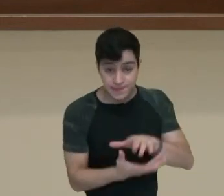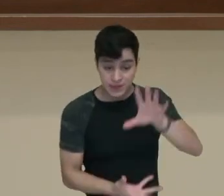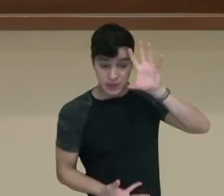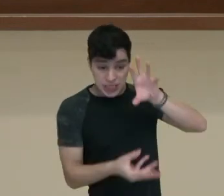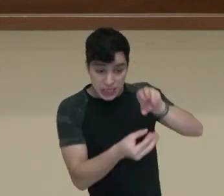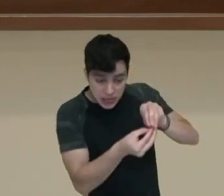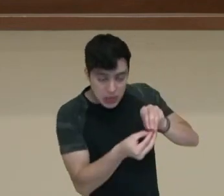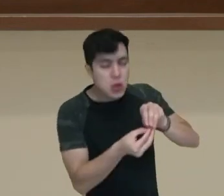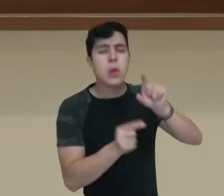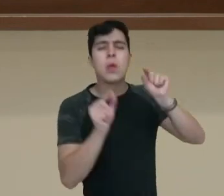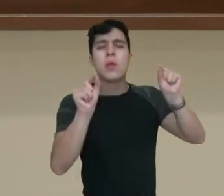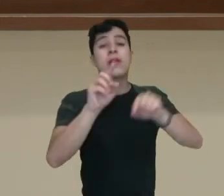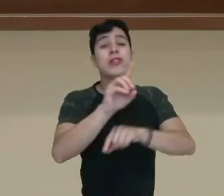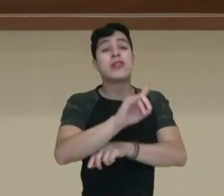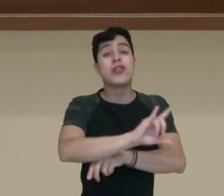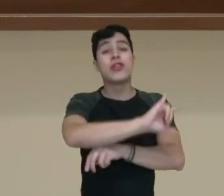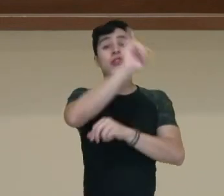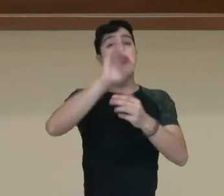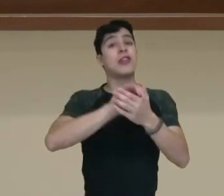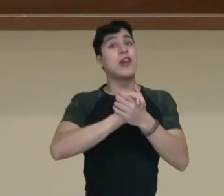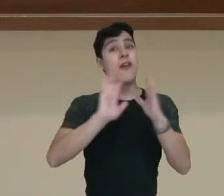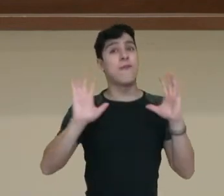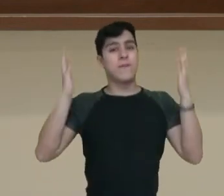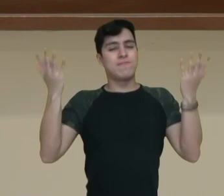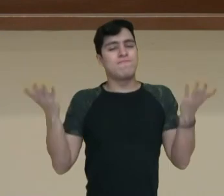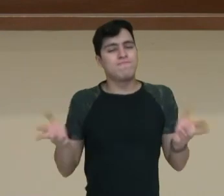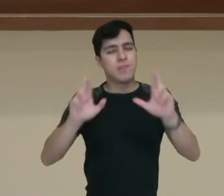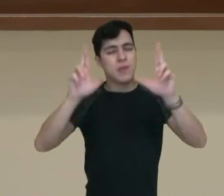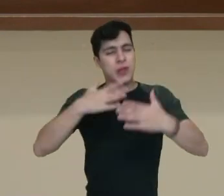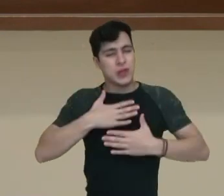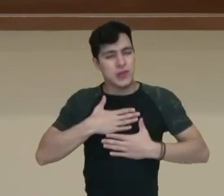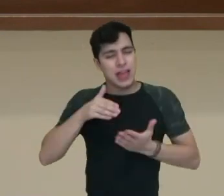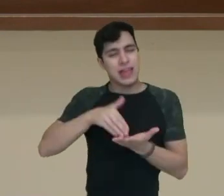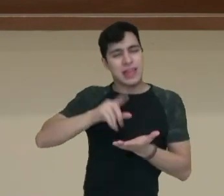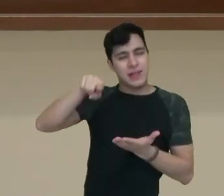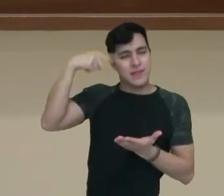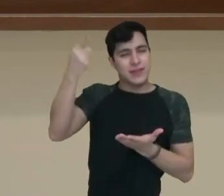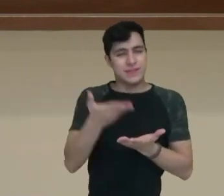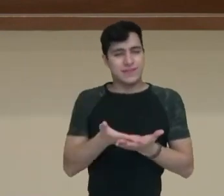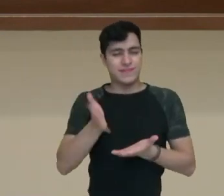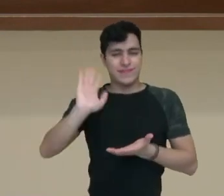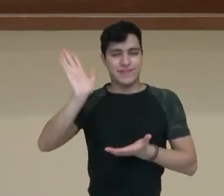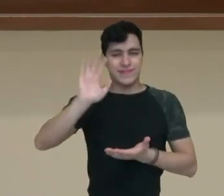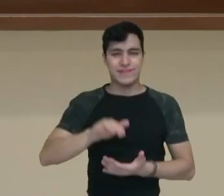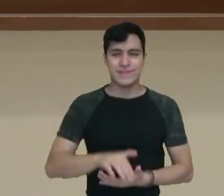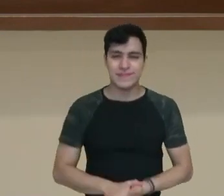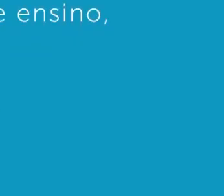são datas comemorativas. Espero que vocês tenham gostado e até a próxima!